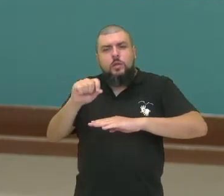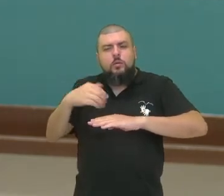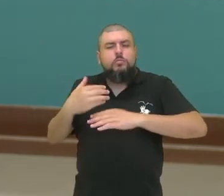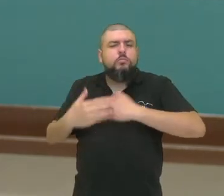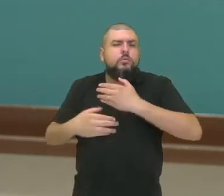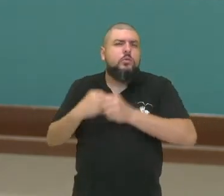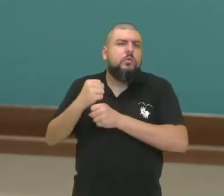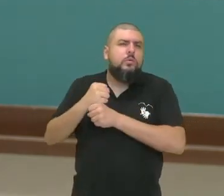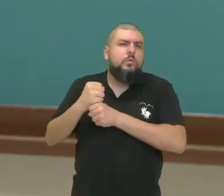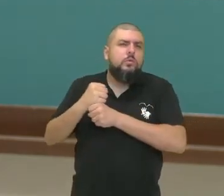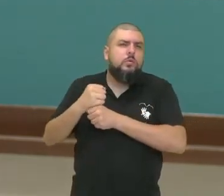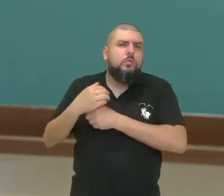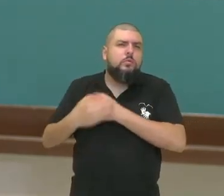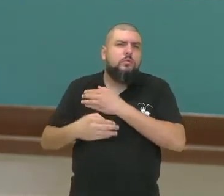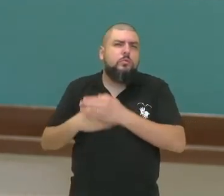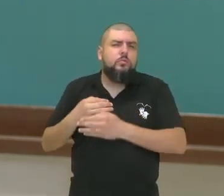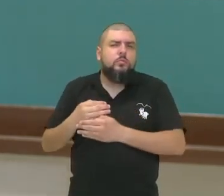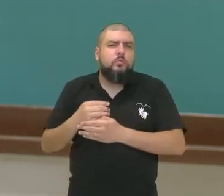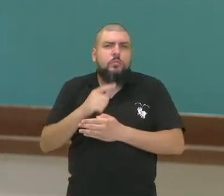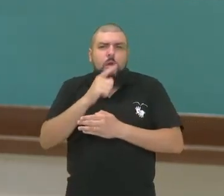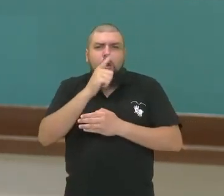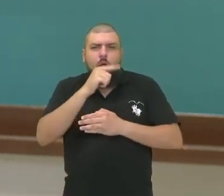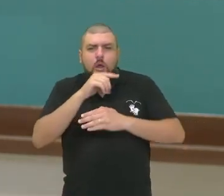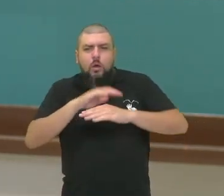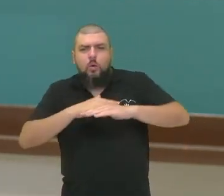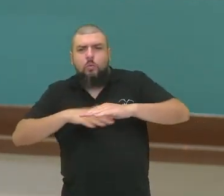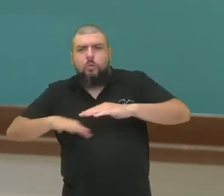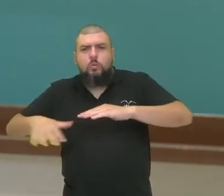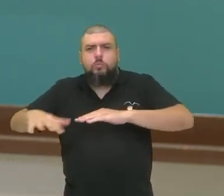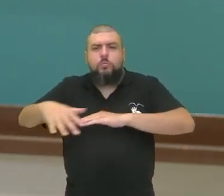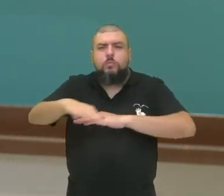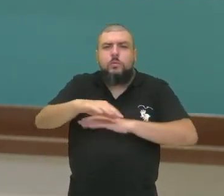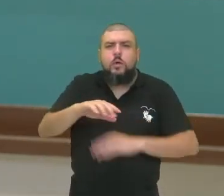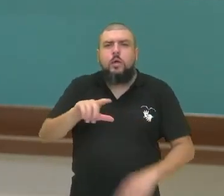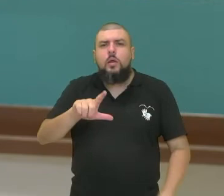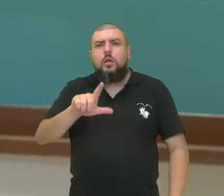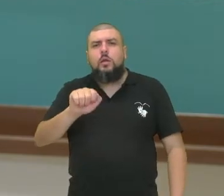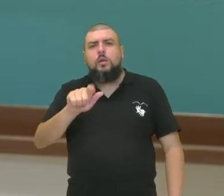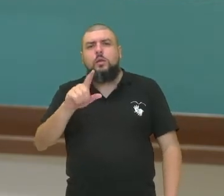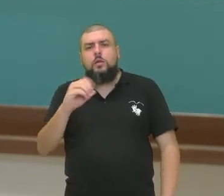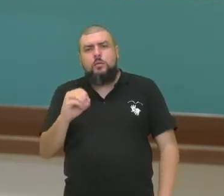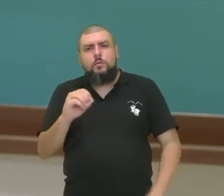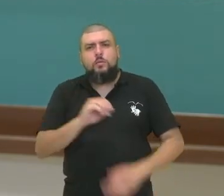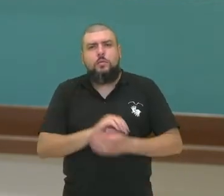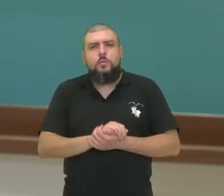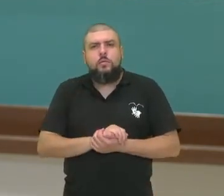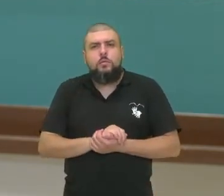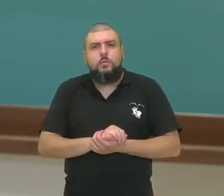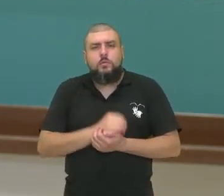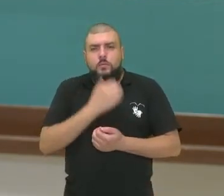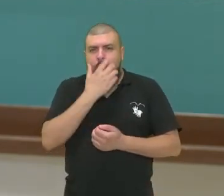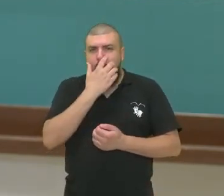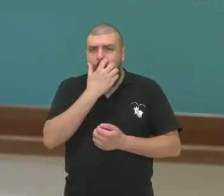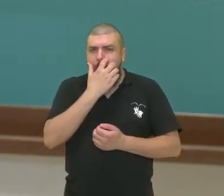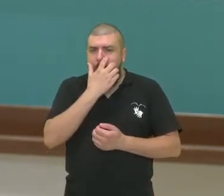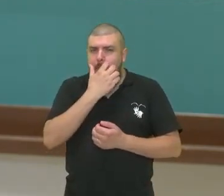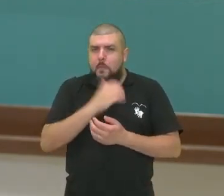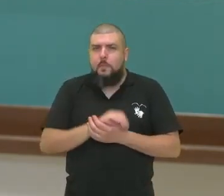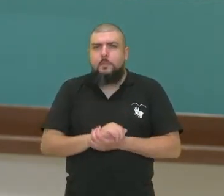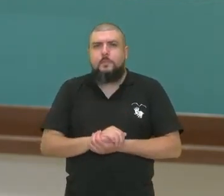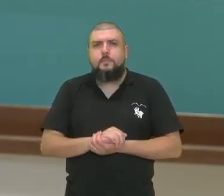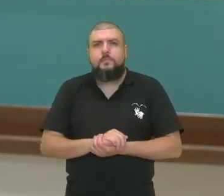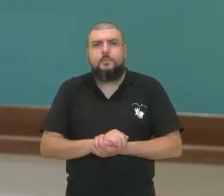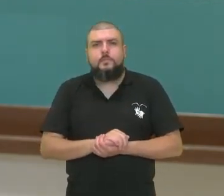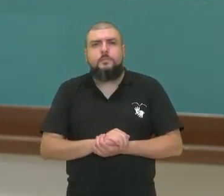é o maior lago da África. Então, um lago de origem tectônica. e também o Lago Tanganica também,